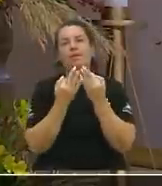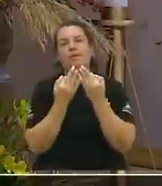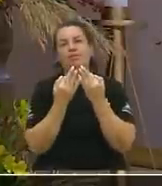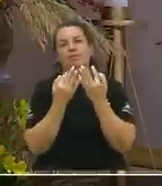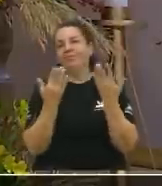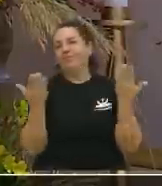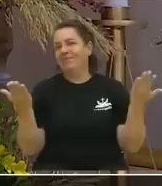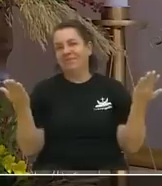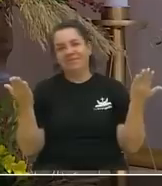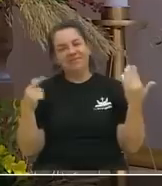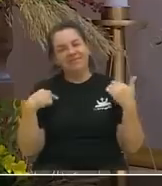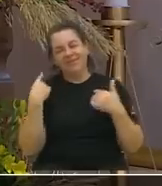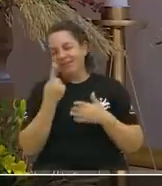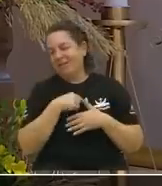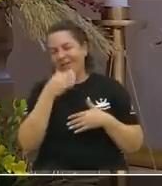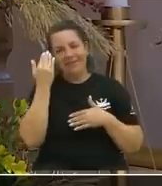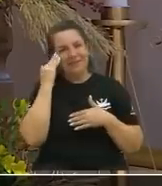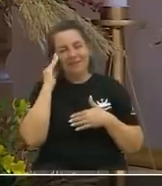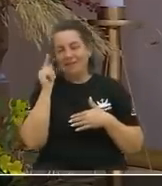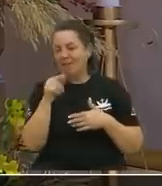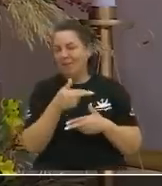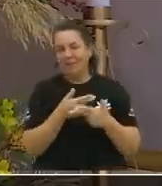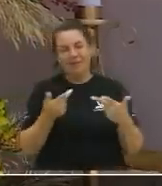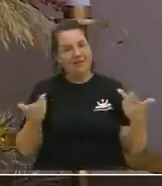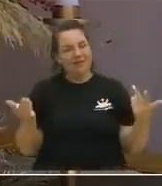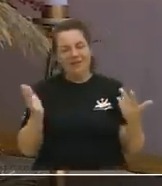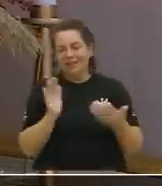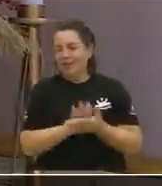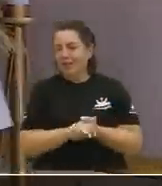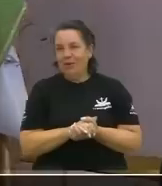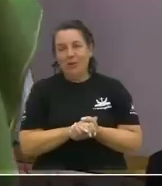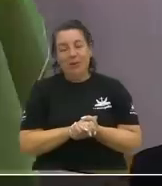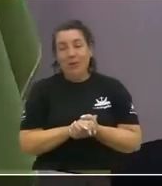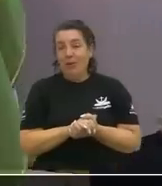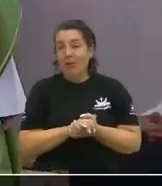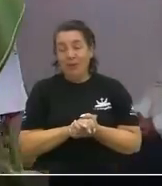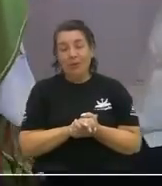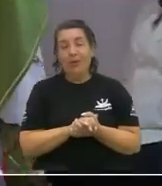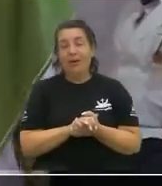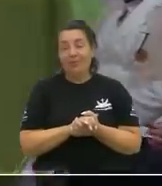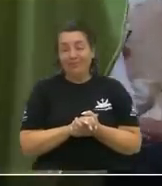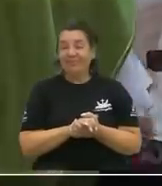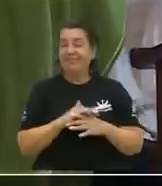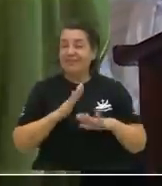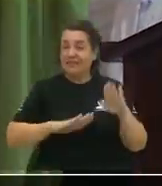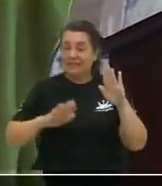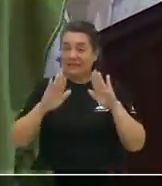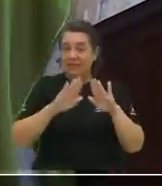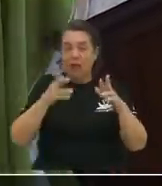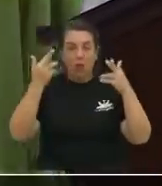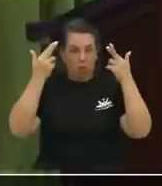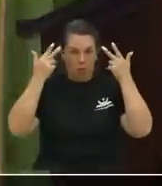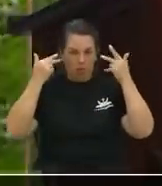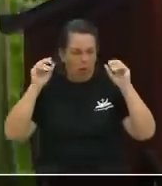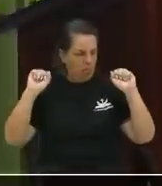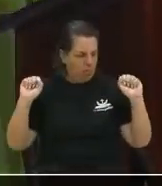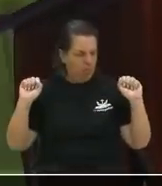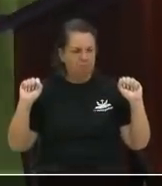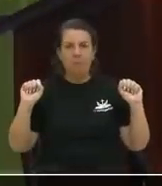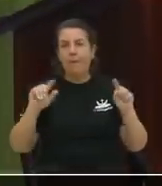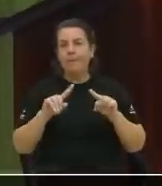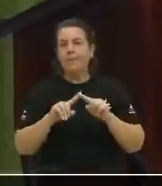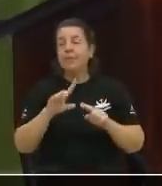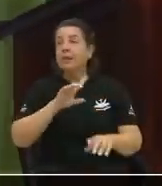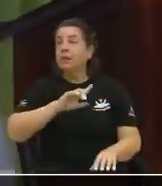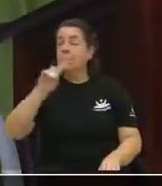Meus irmãos, se nós nos dessemos conta disso, algo que a gente parece tão normal, né? Deus